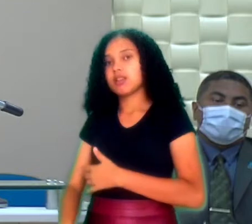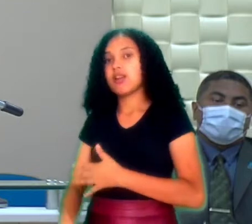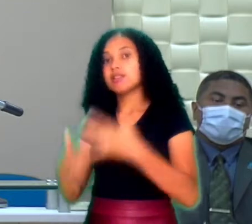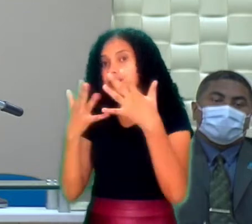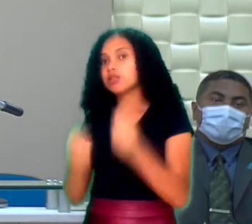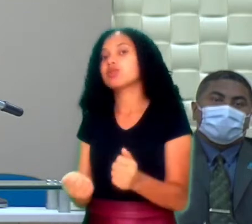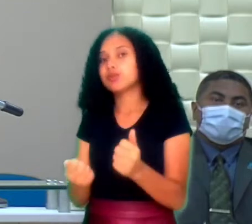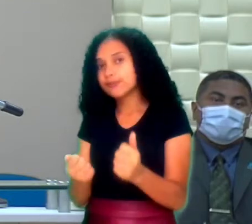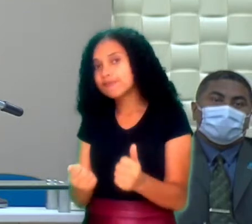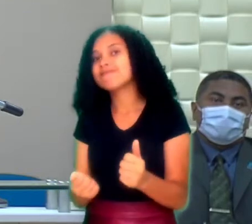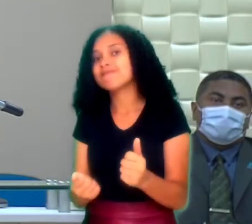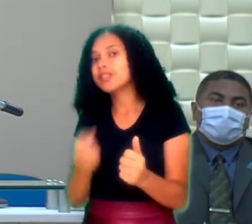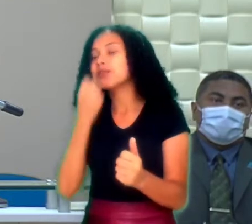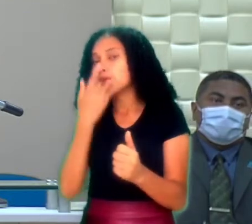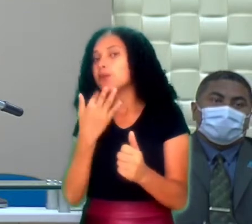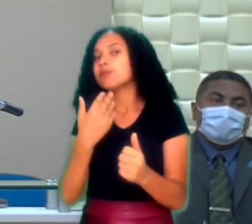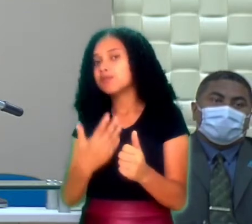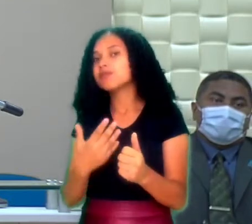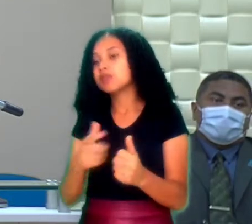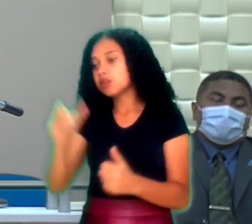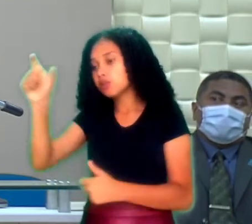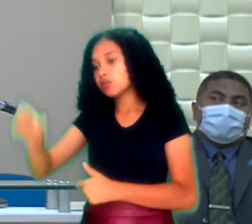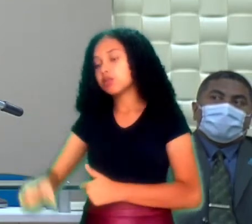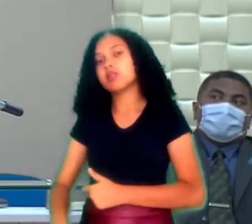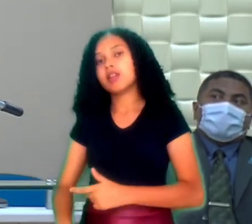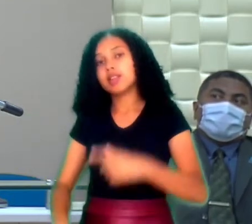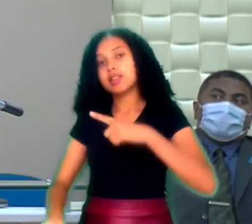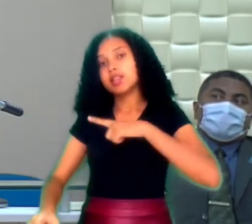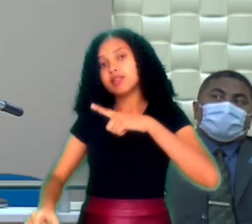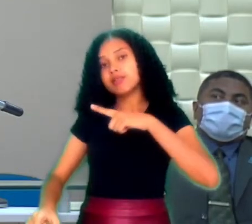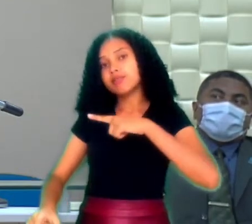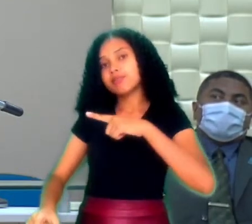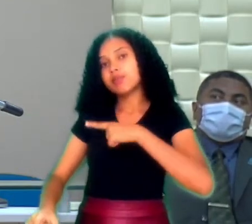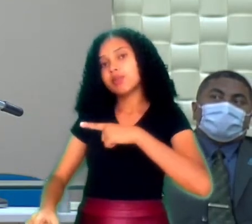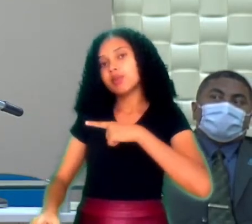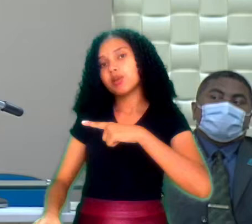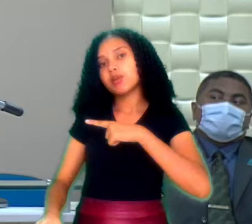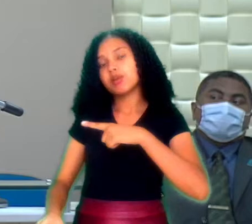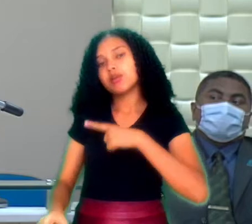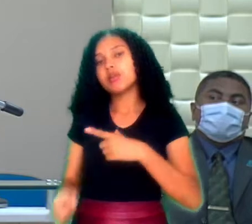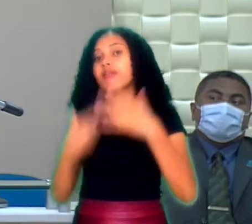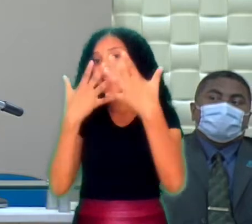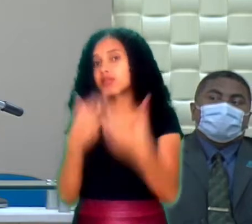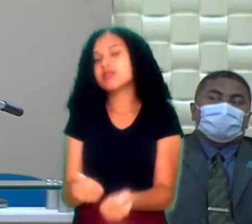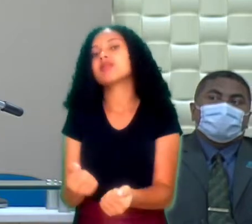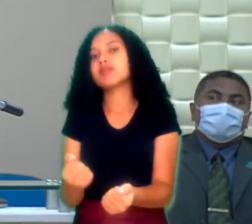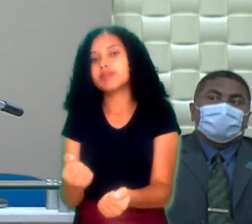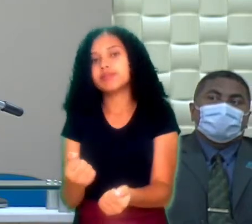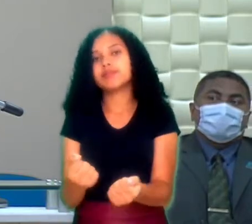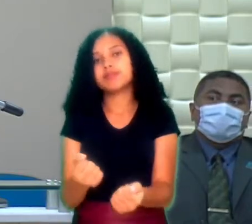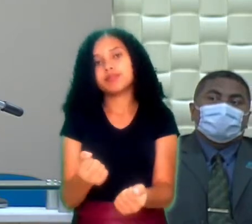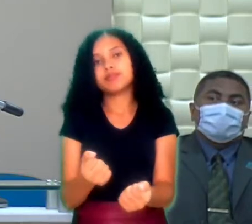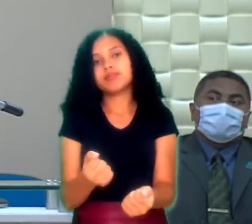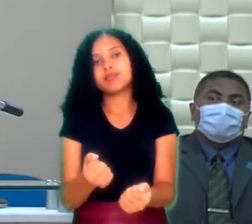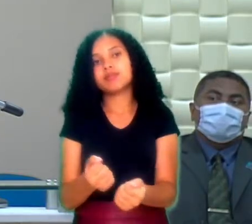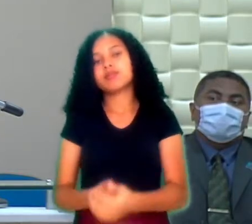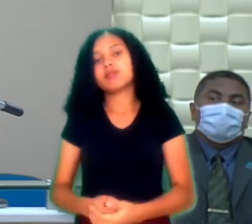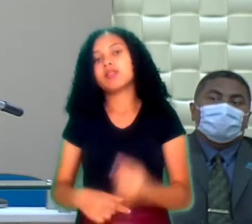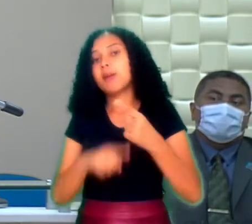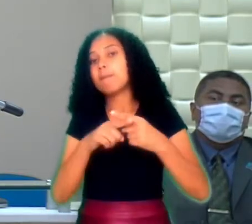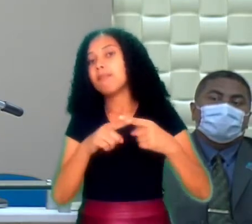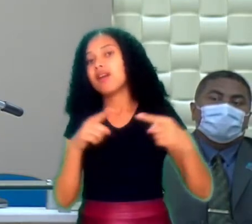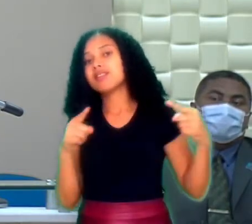Disposição é coisa boa. E Jonas teve uma excelente disposição, ele se dispõe.